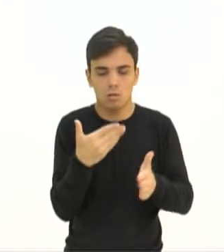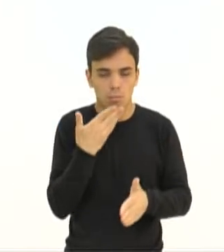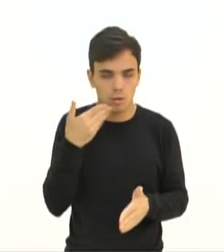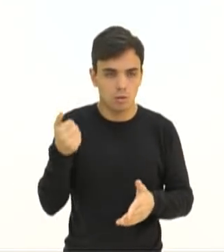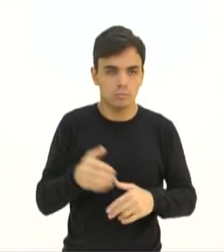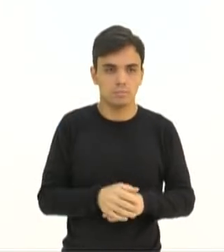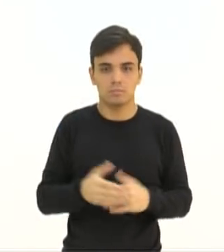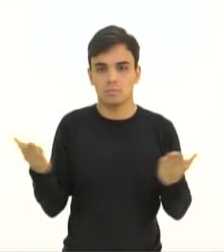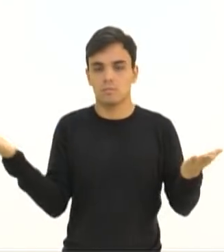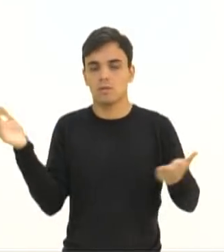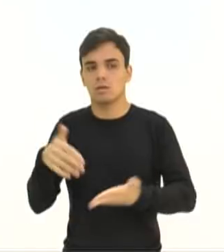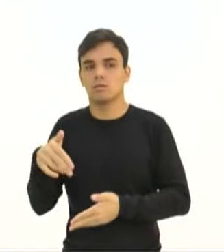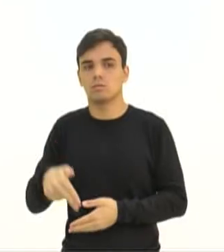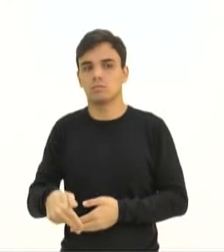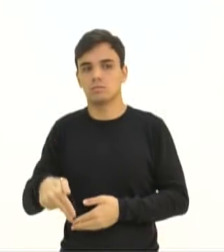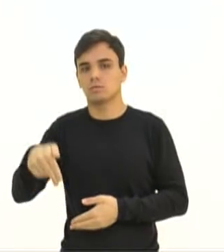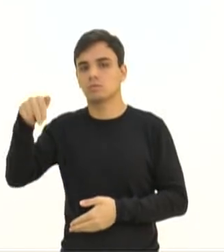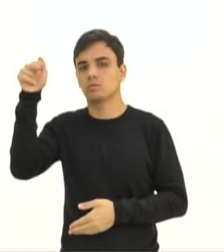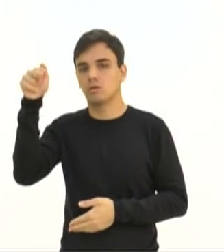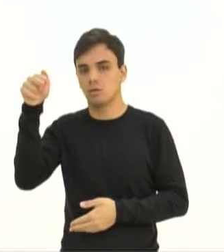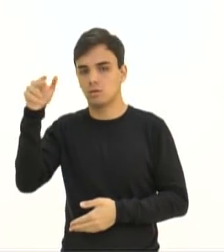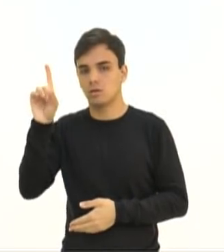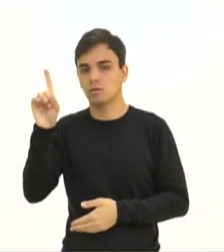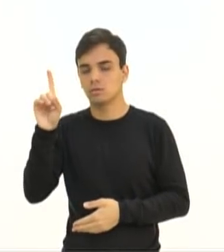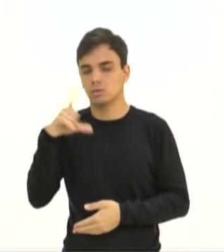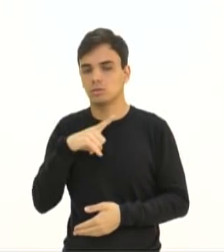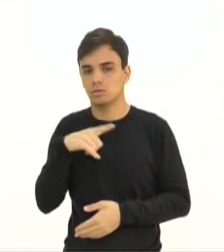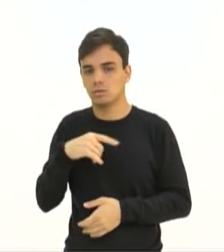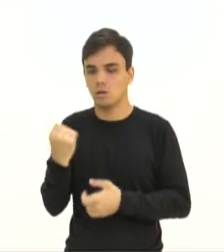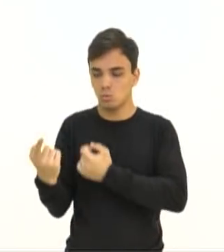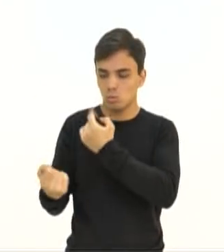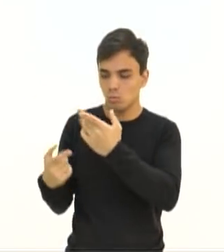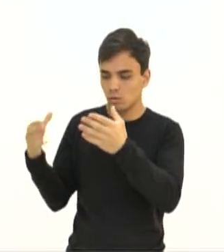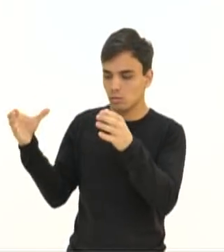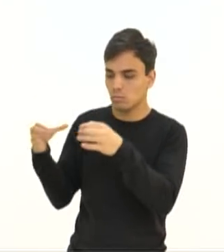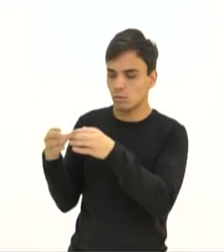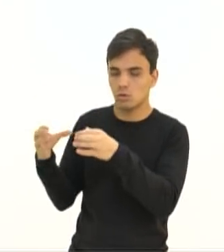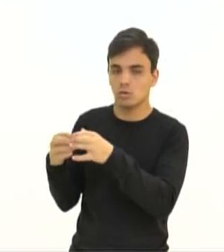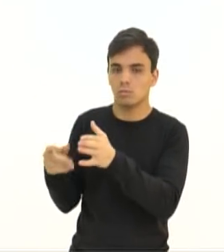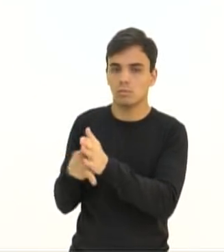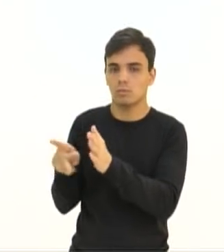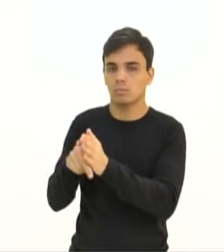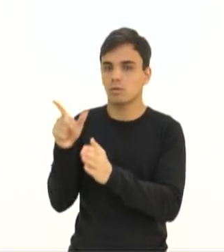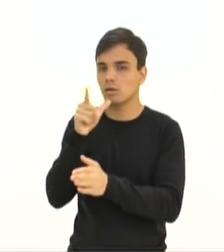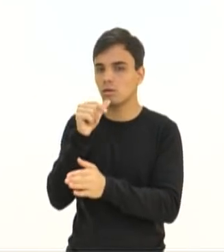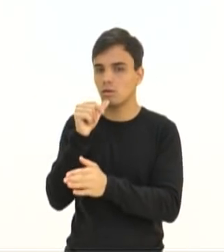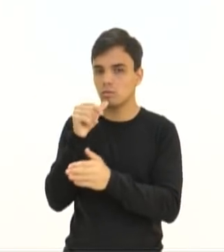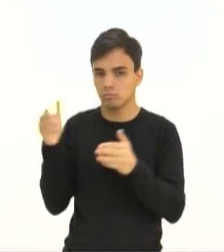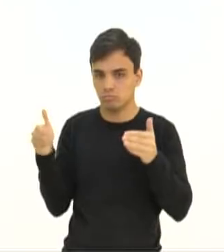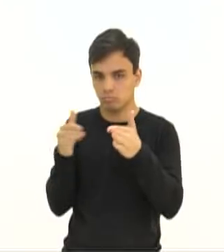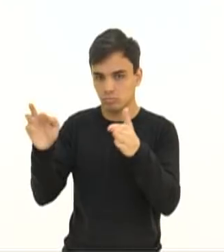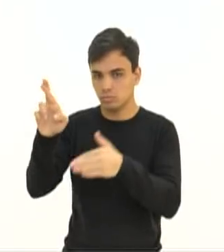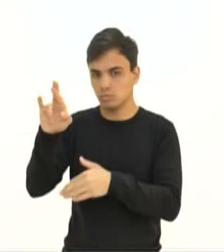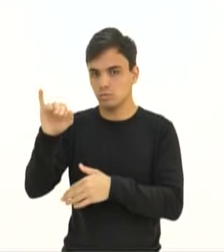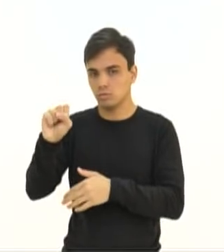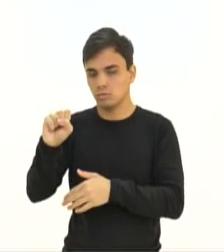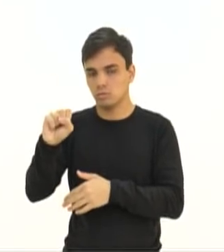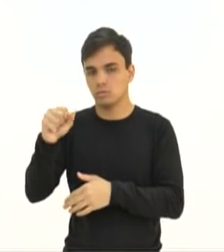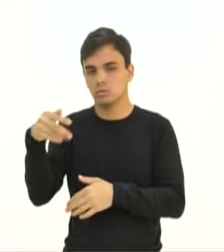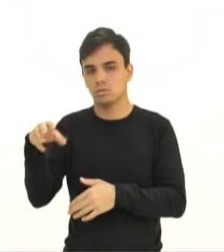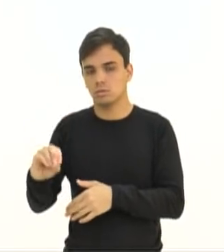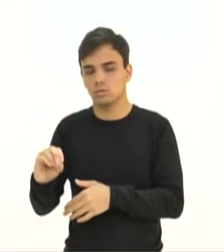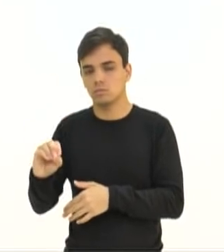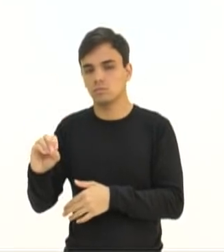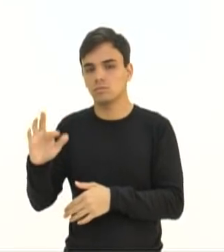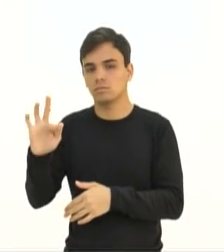nós vamos ter algumas partes do Rio São Francisco apenas, que são utilizados ali para o transporte, pelo transporte